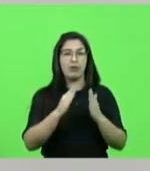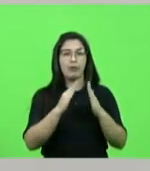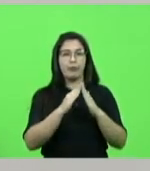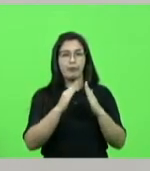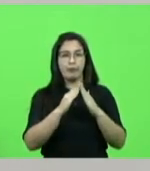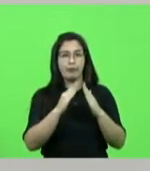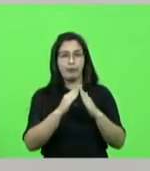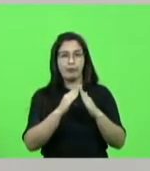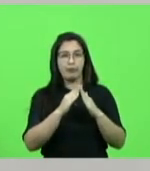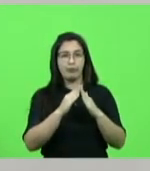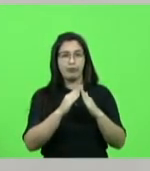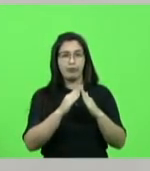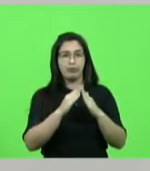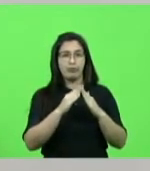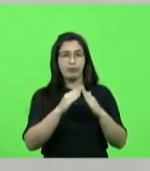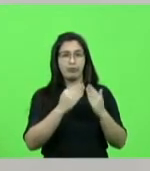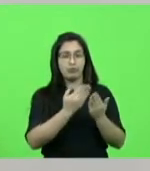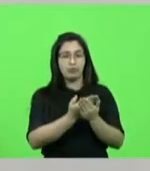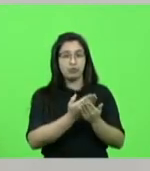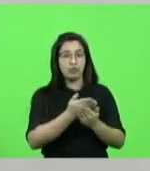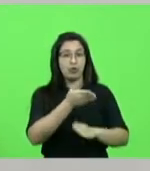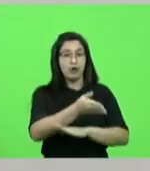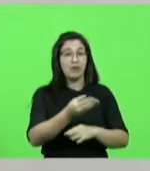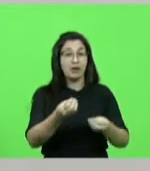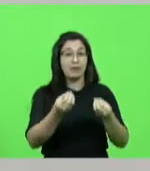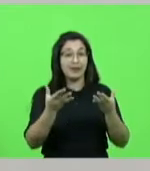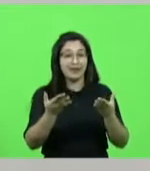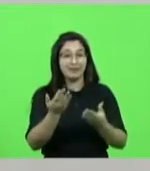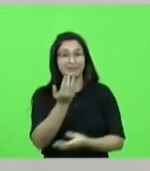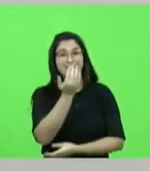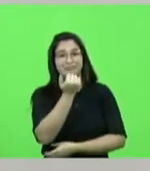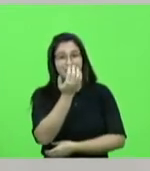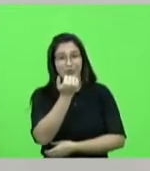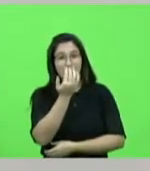se alimentar. Essa que é a verdade.